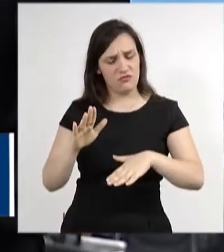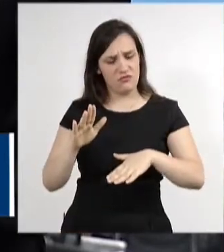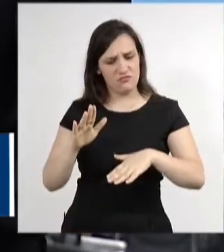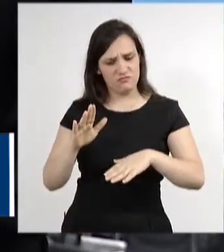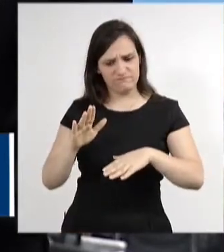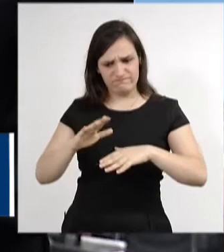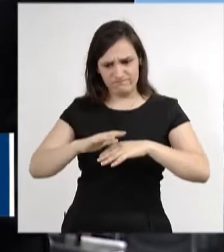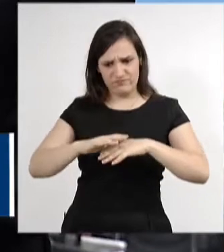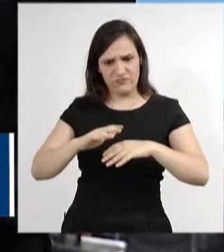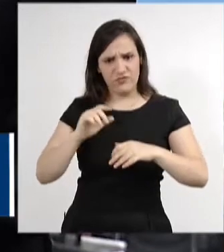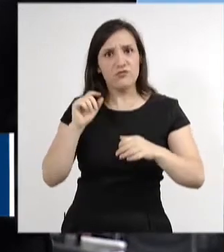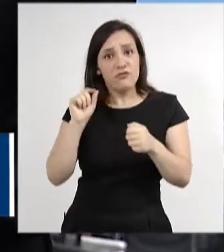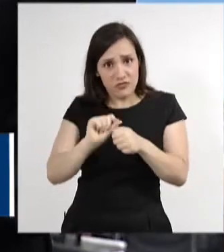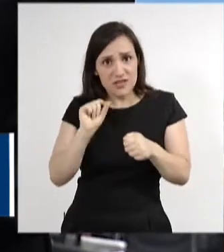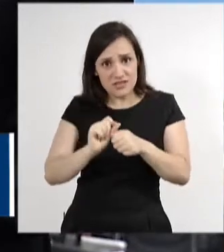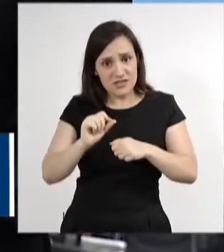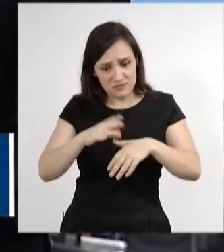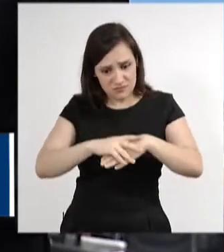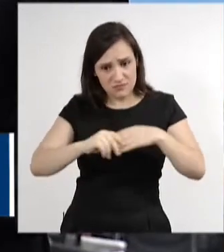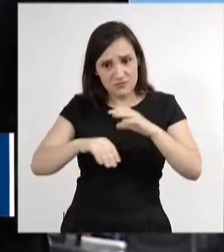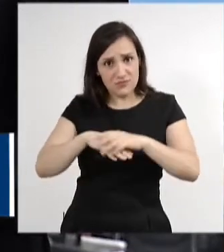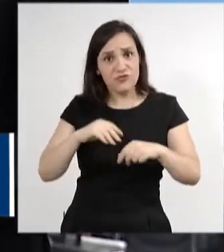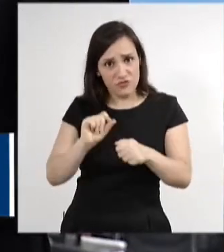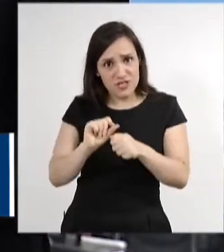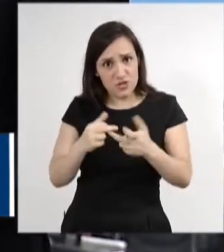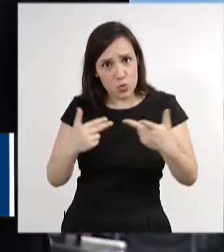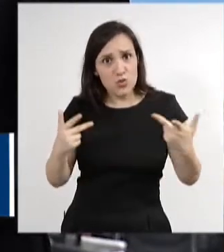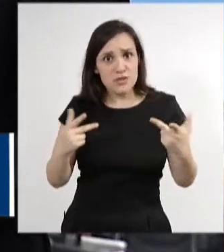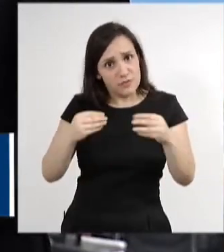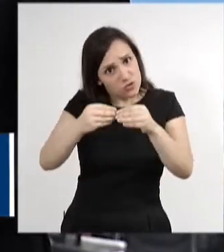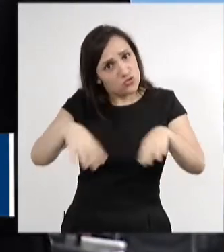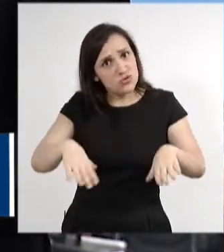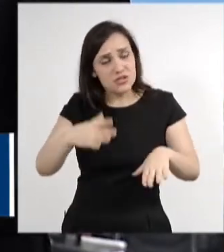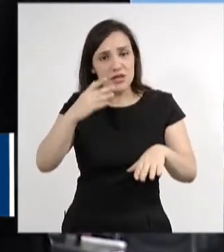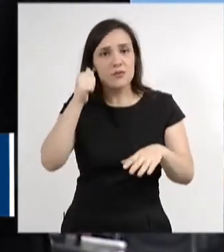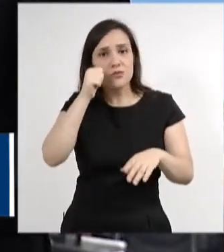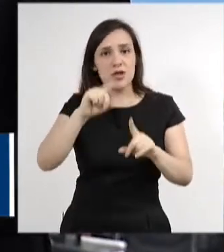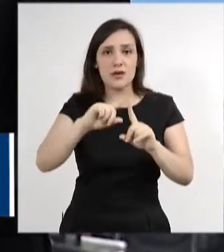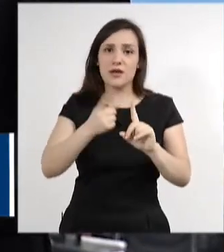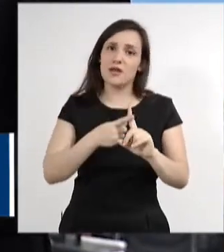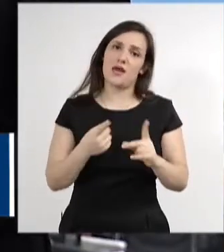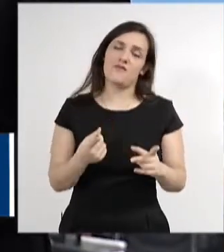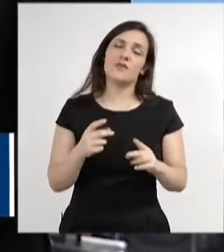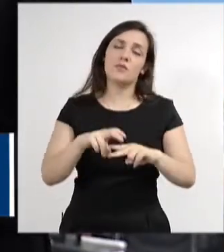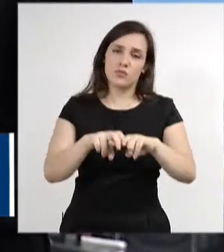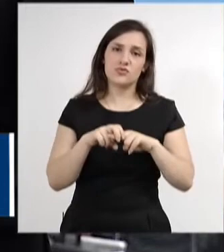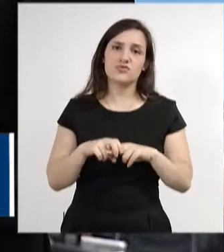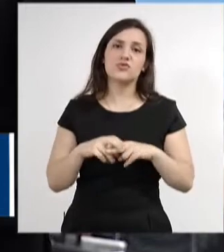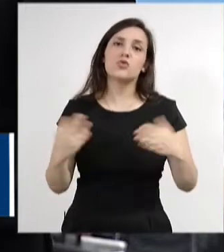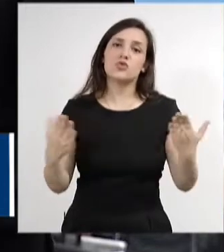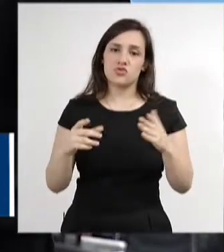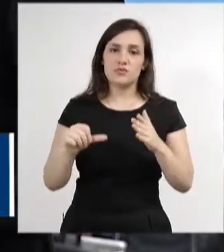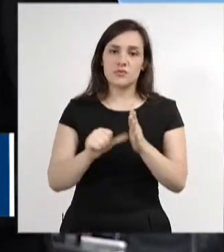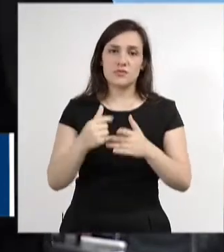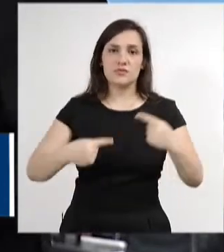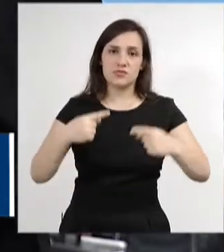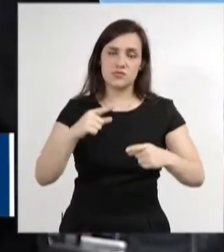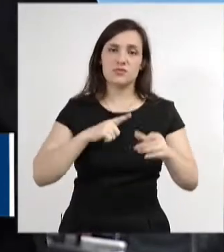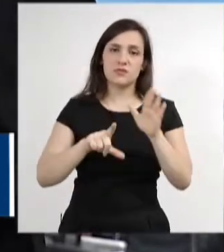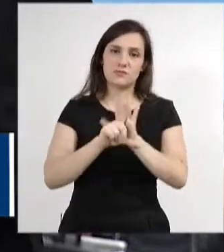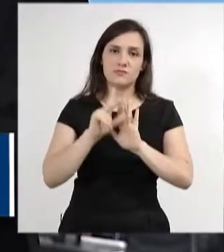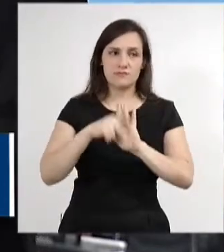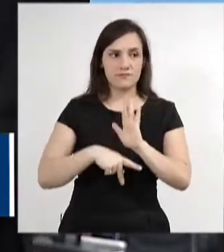mencionar agressões, né, a ela. Então, fica aqui o projeto que entra em votação em primeira discussão hoje. Também em